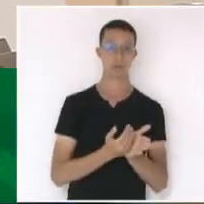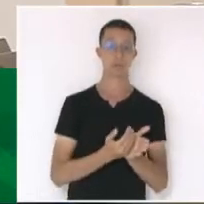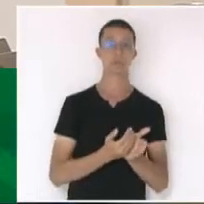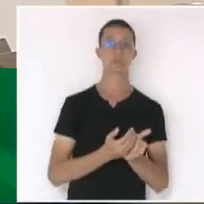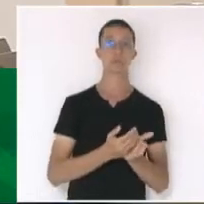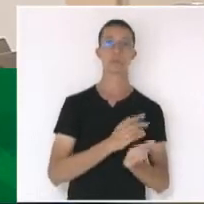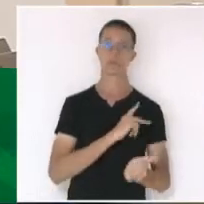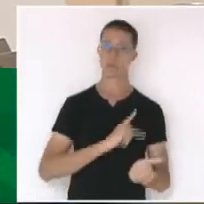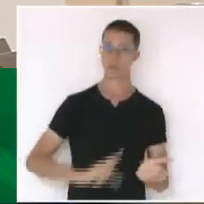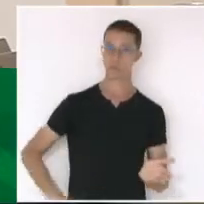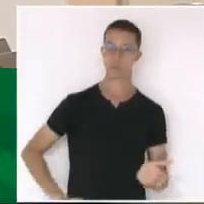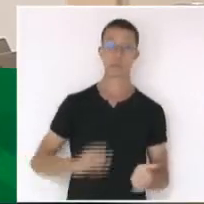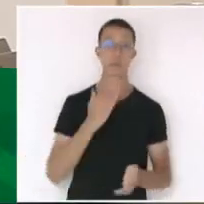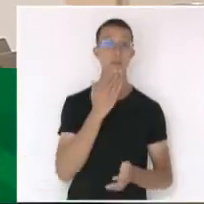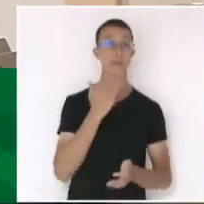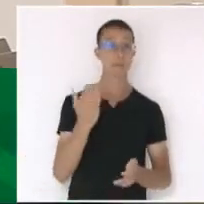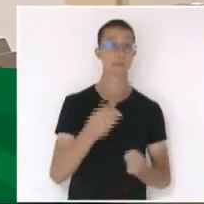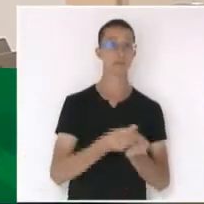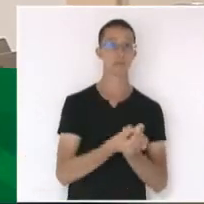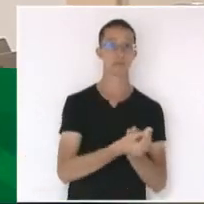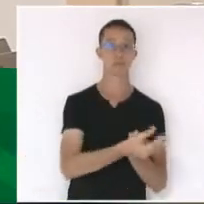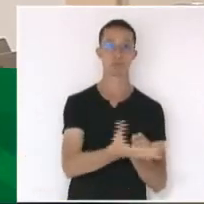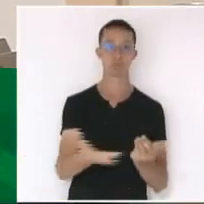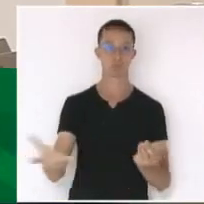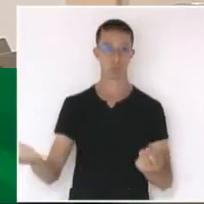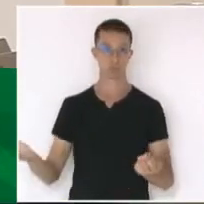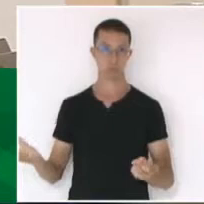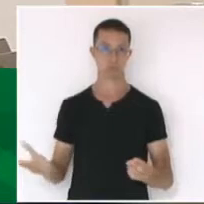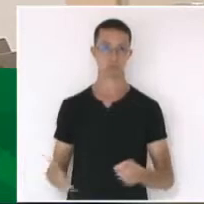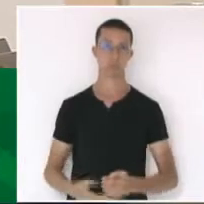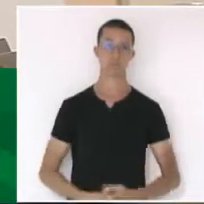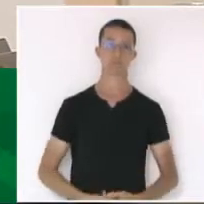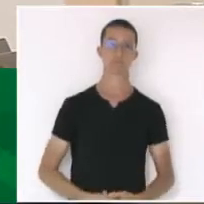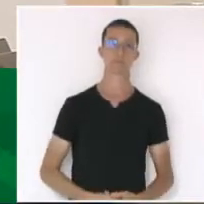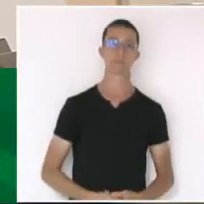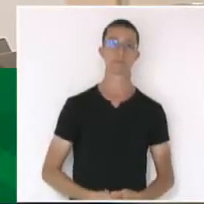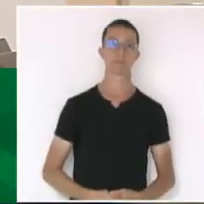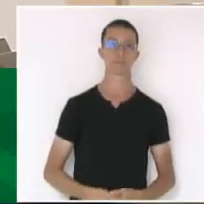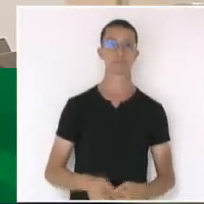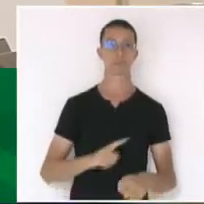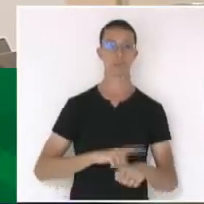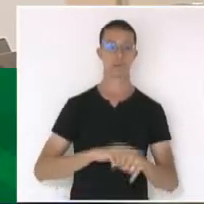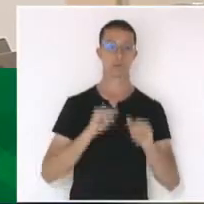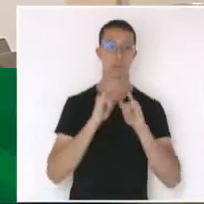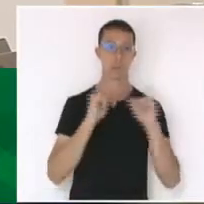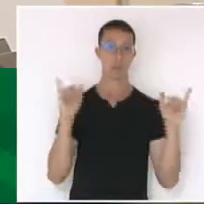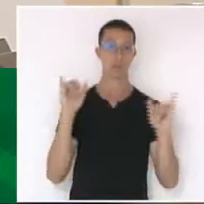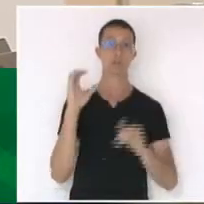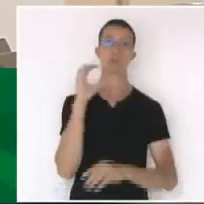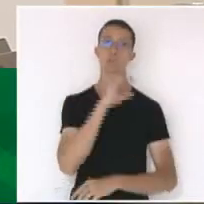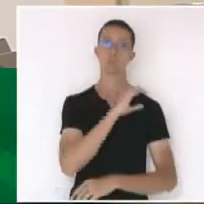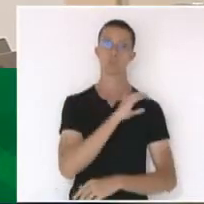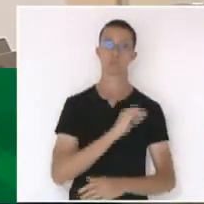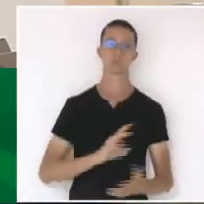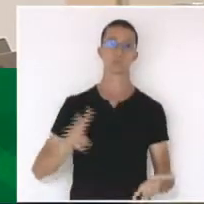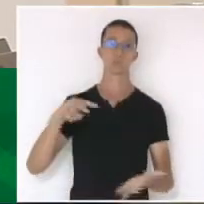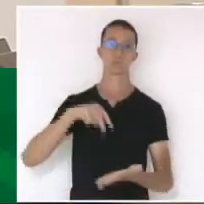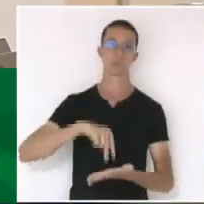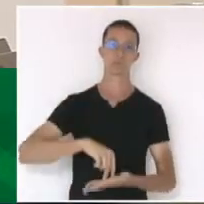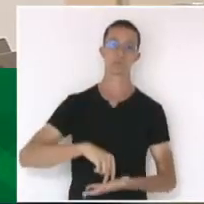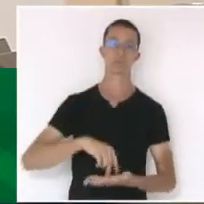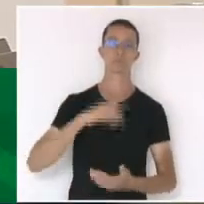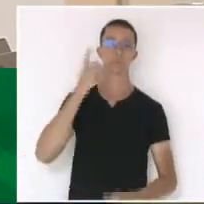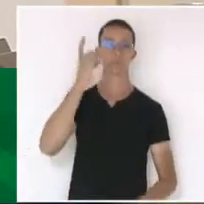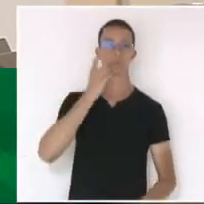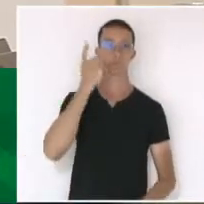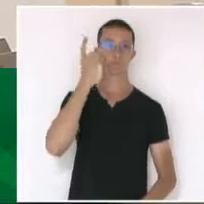solicitou que se procedesse à distribuição Breves comunicações ocupou A Tribuna o